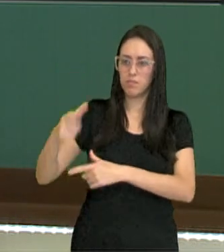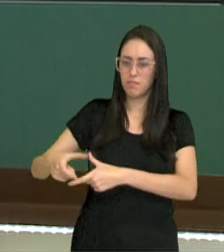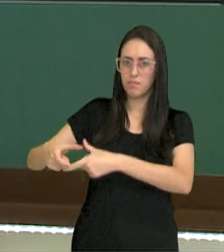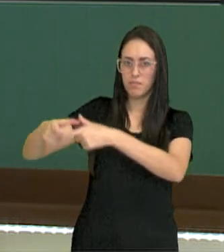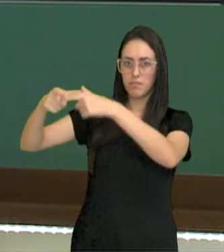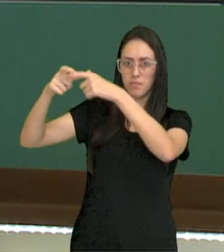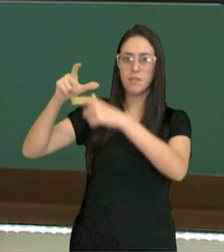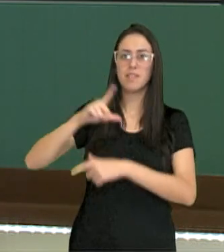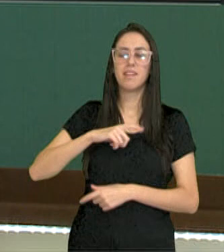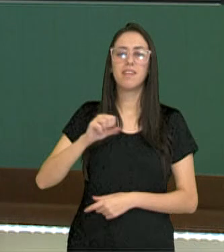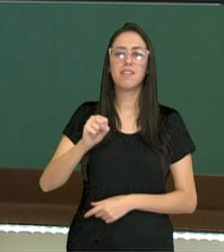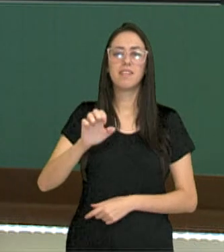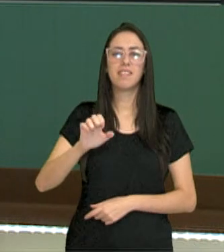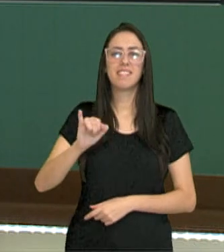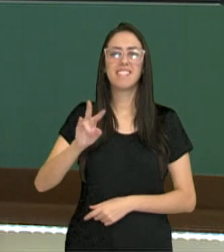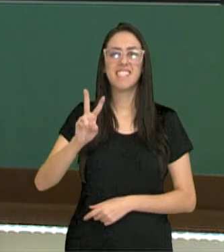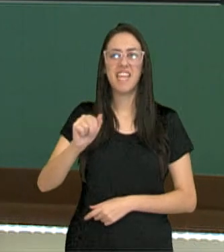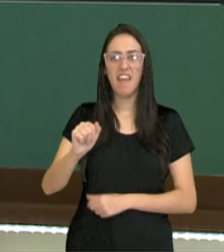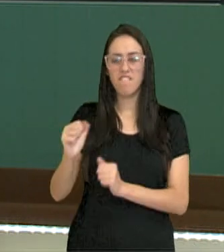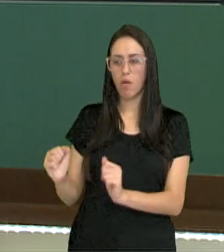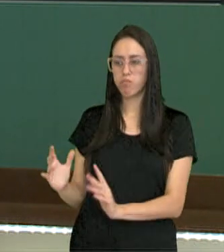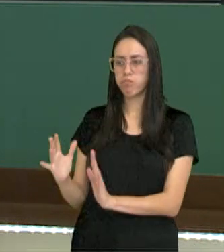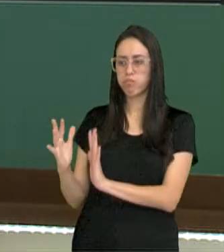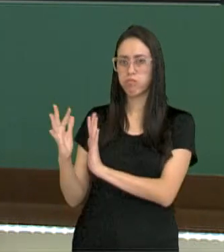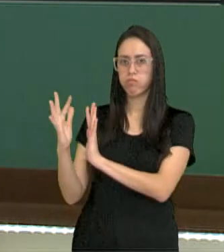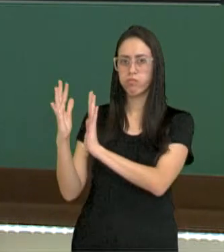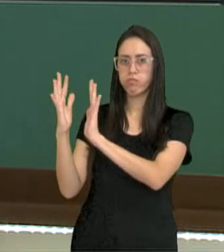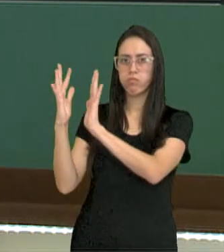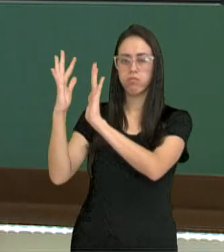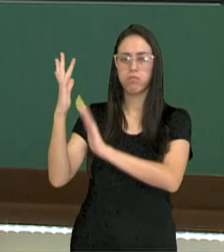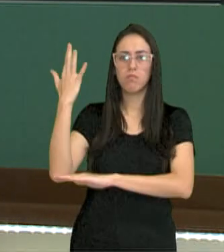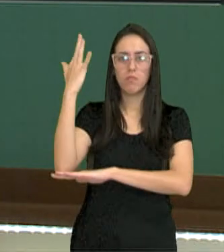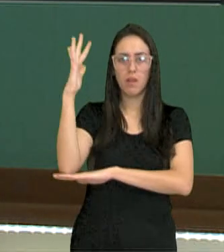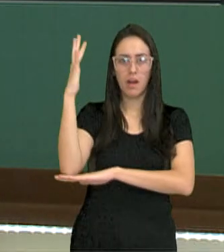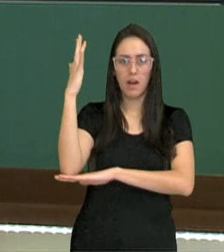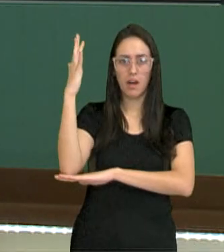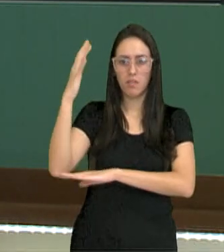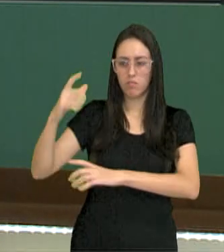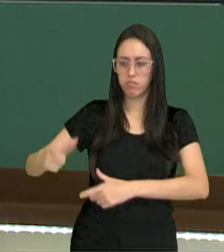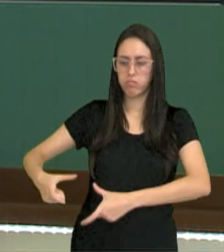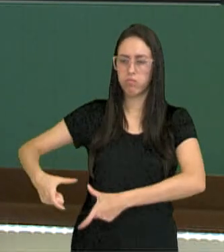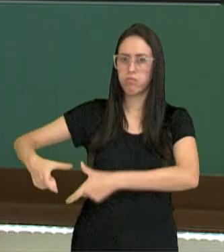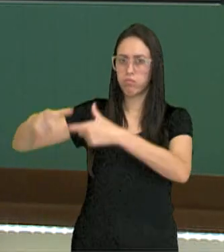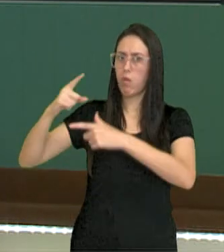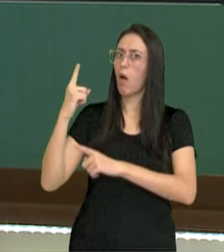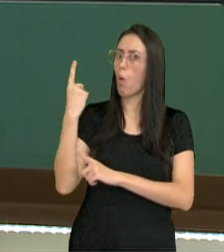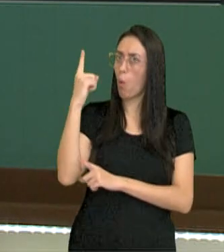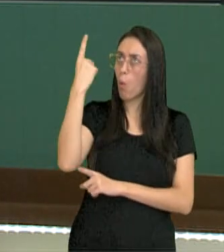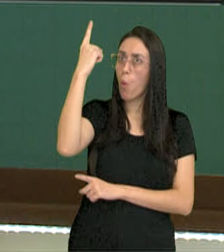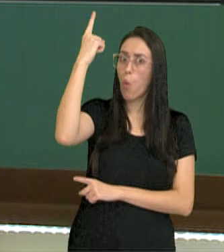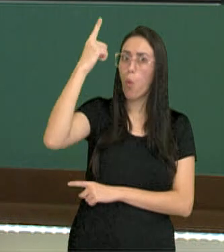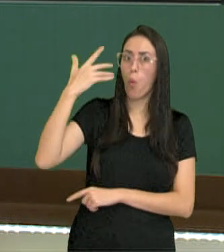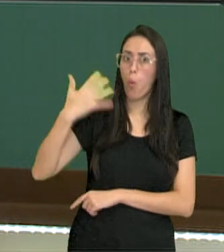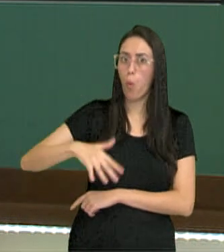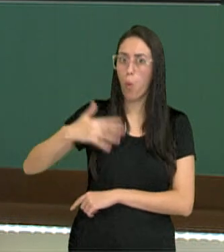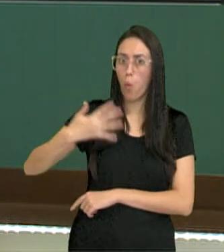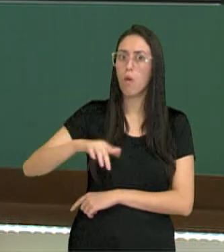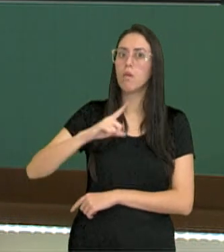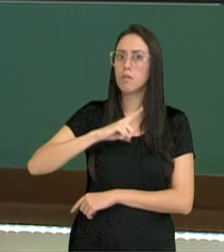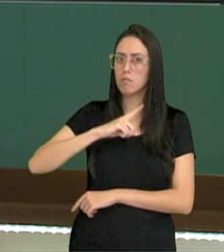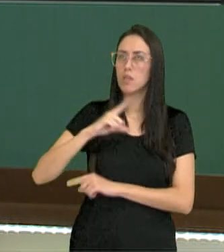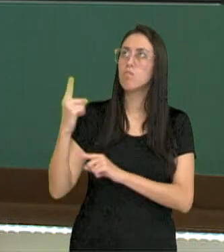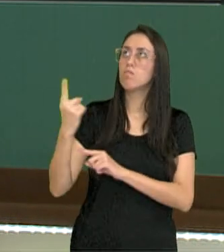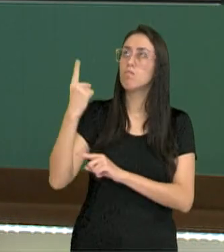quê? Bruta. Vai subir pelo caule, que é uma árvore que tem uma grande altura, um grande